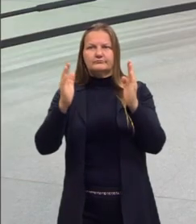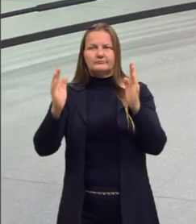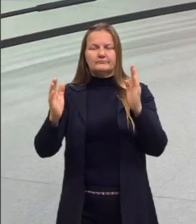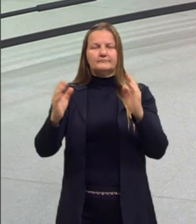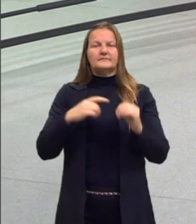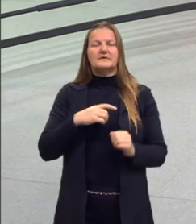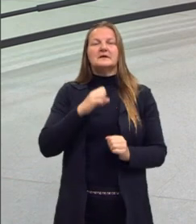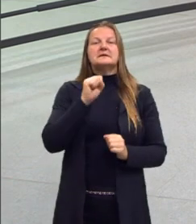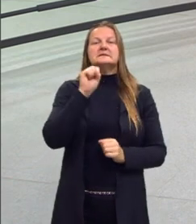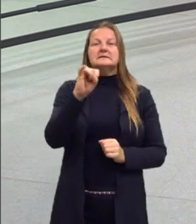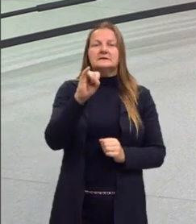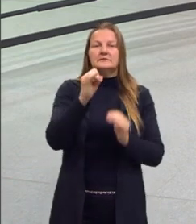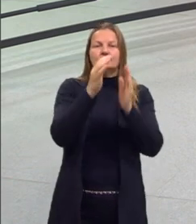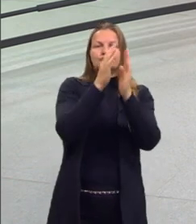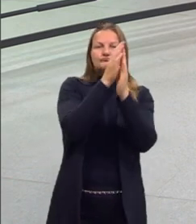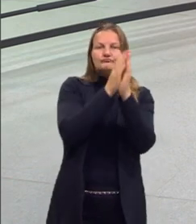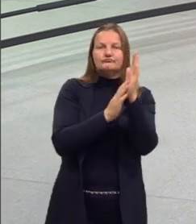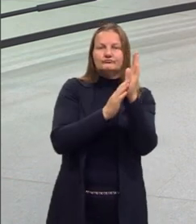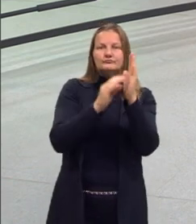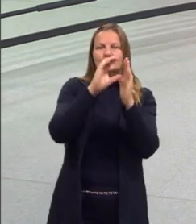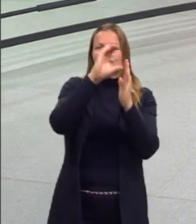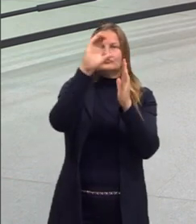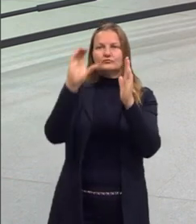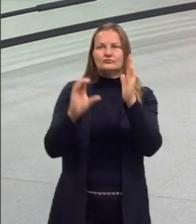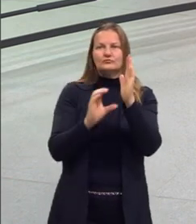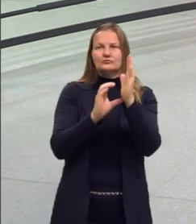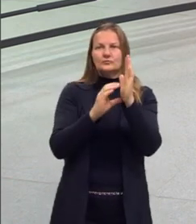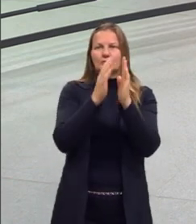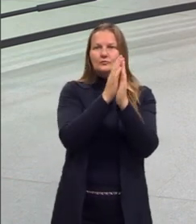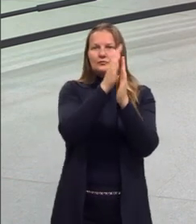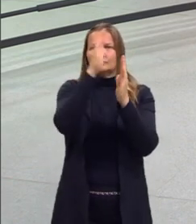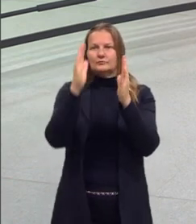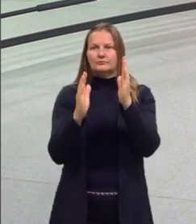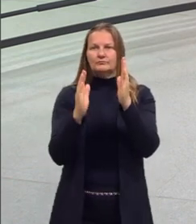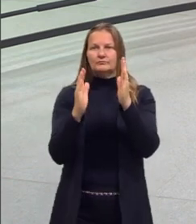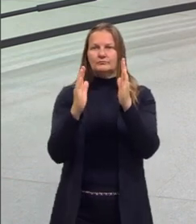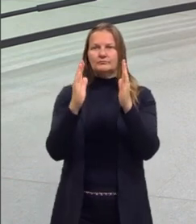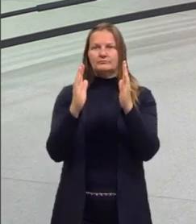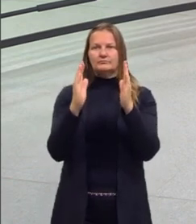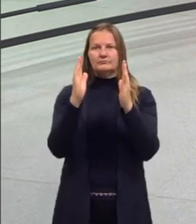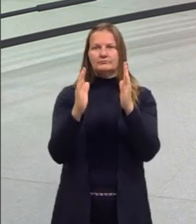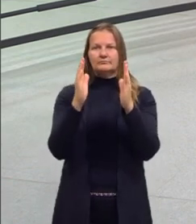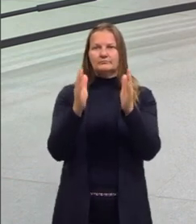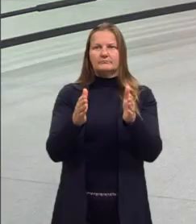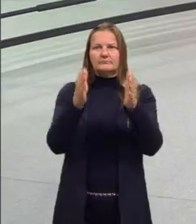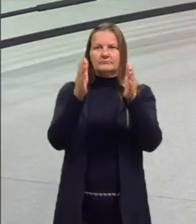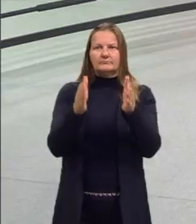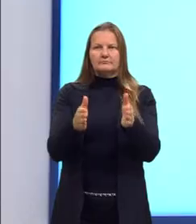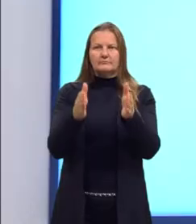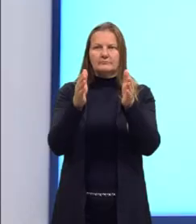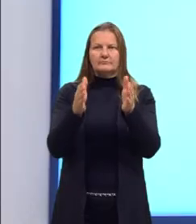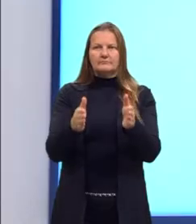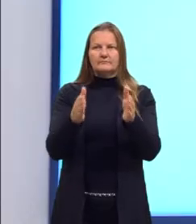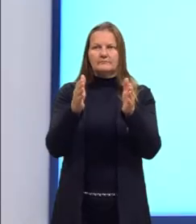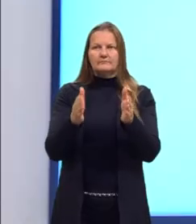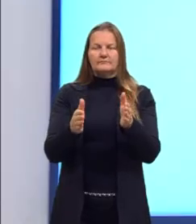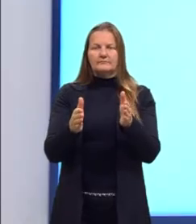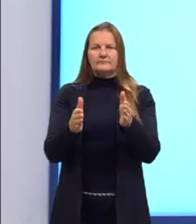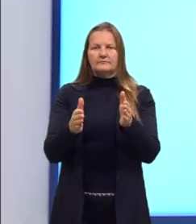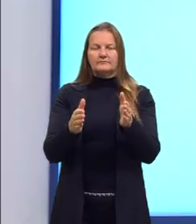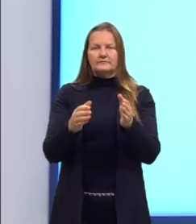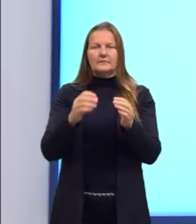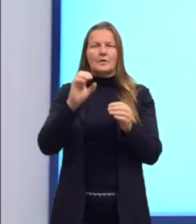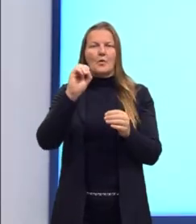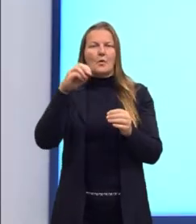tem o circuito em paralelo então acontece a mesma coisa eu vou colocar o medidor é o ohmímetro